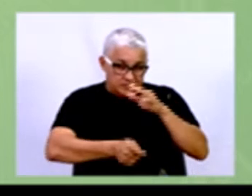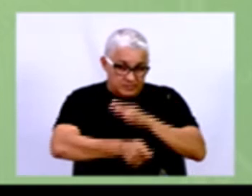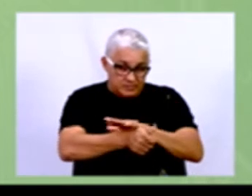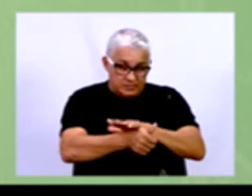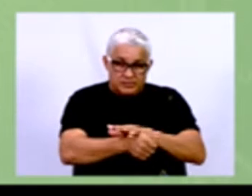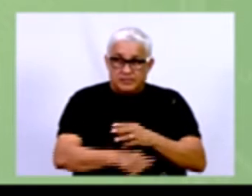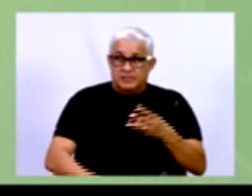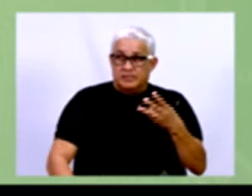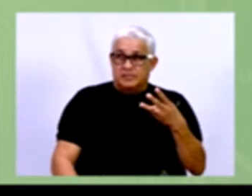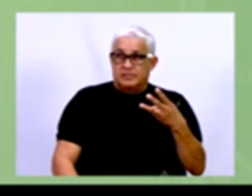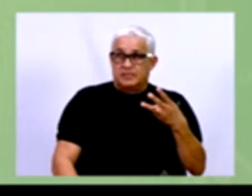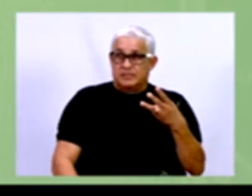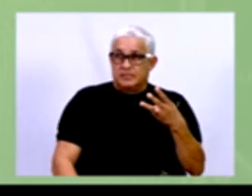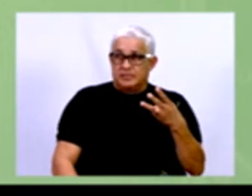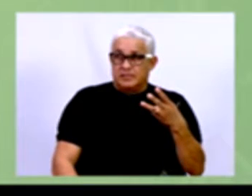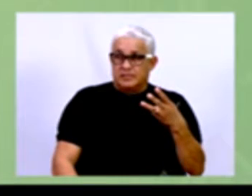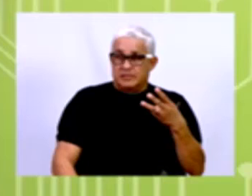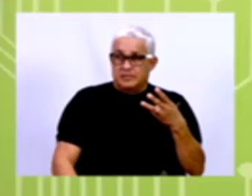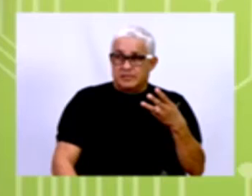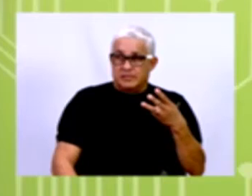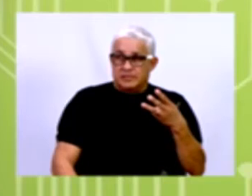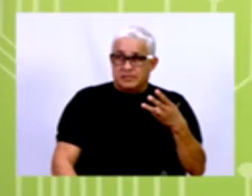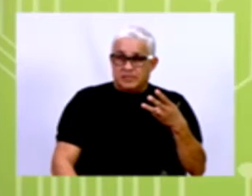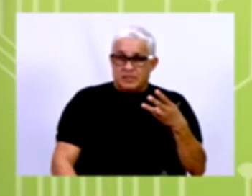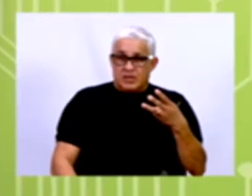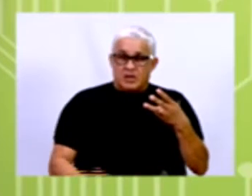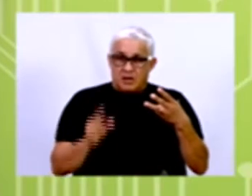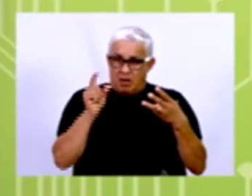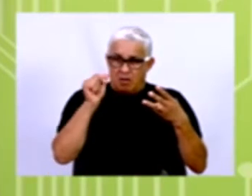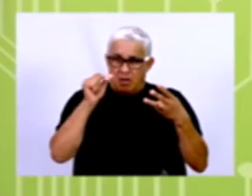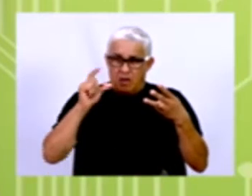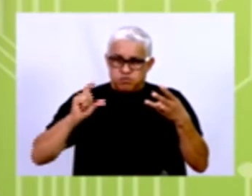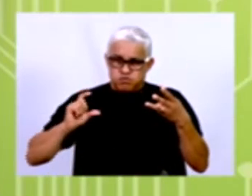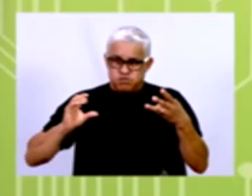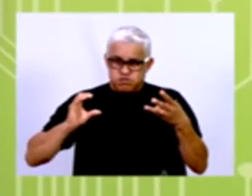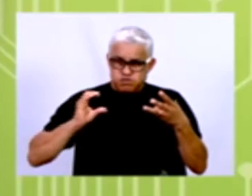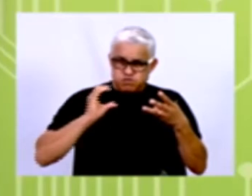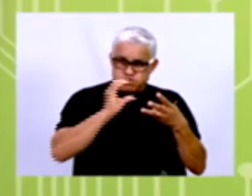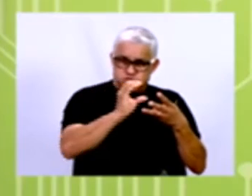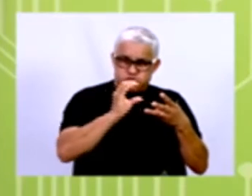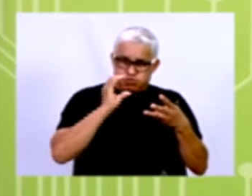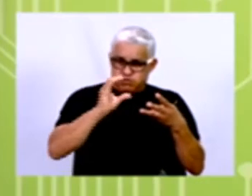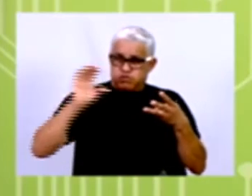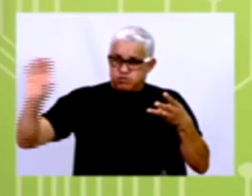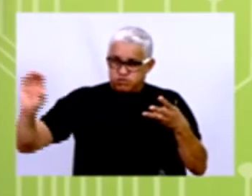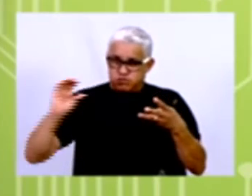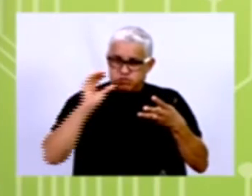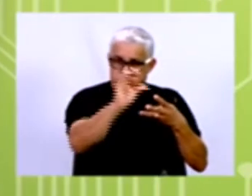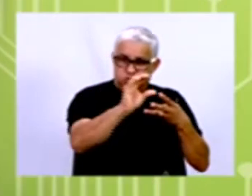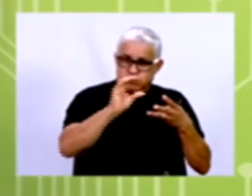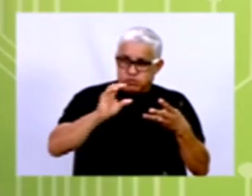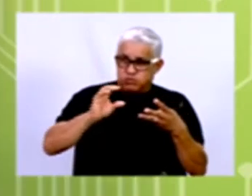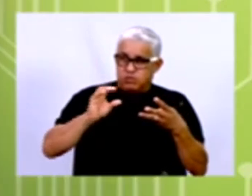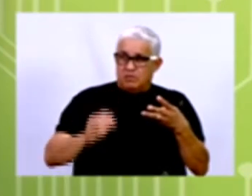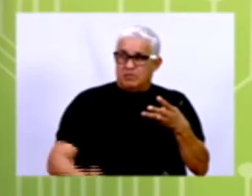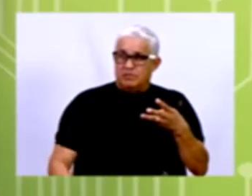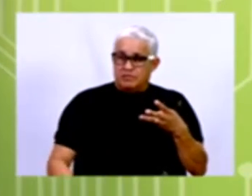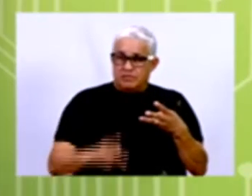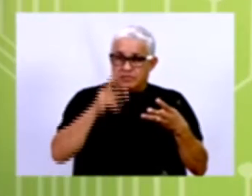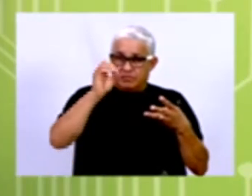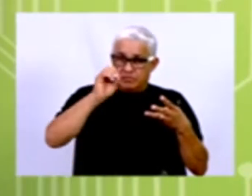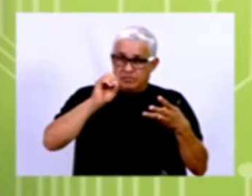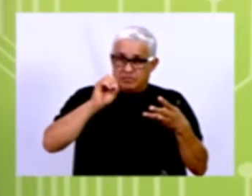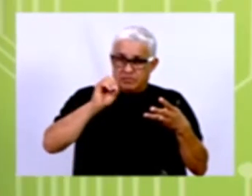investimentos. Ou seja, aquele volume de recursos que são deslocados do mercado de consumo para a